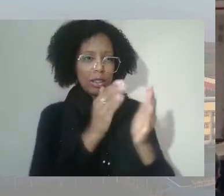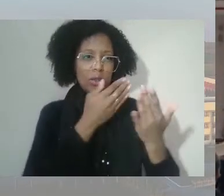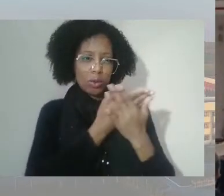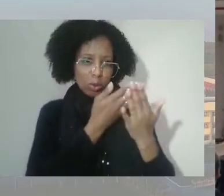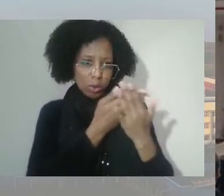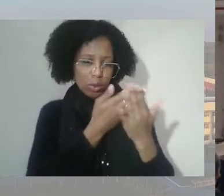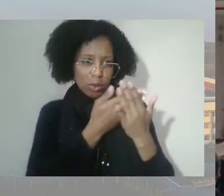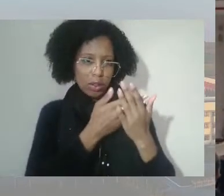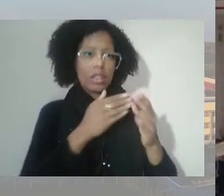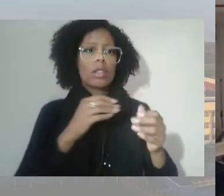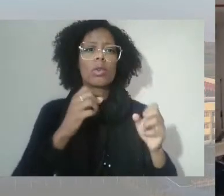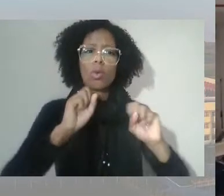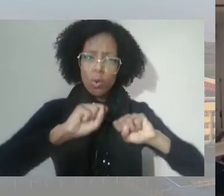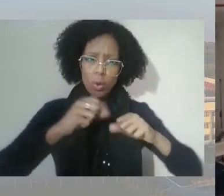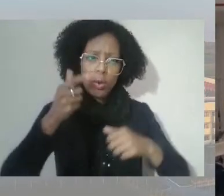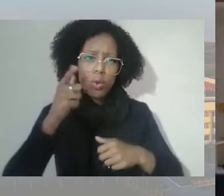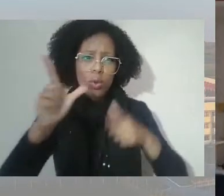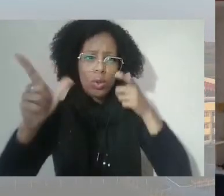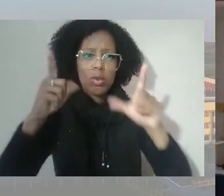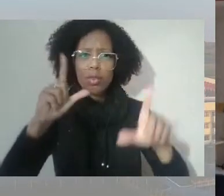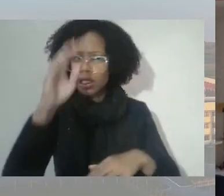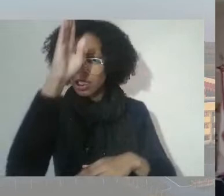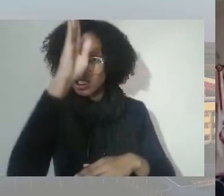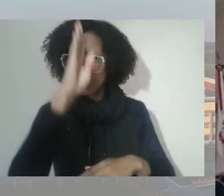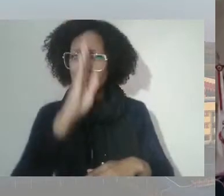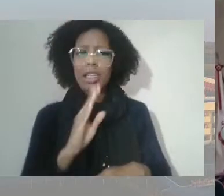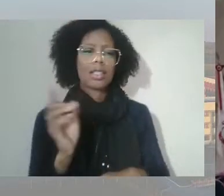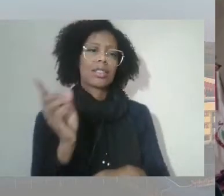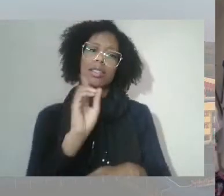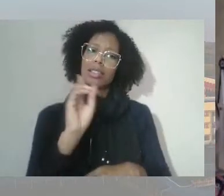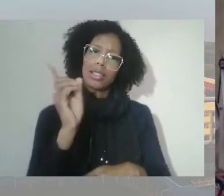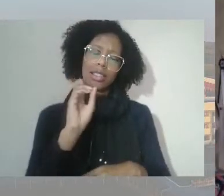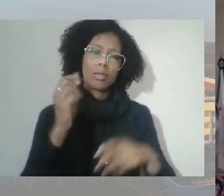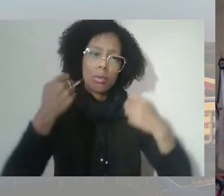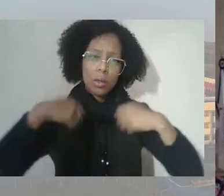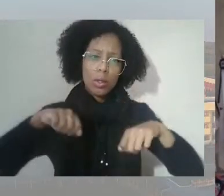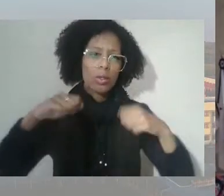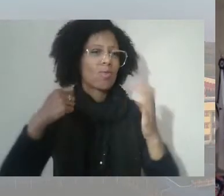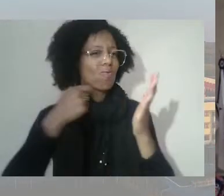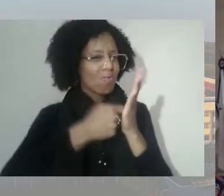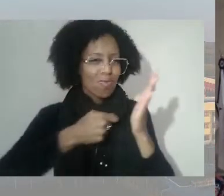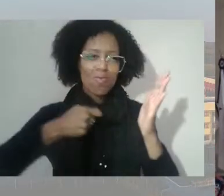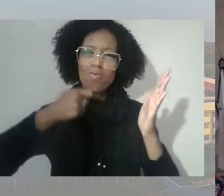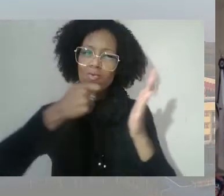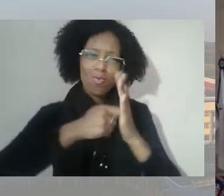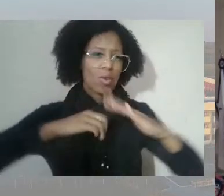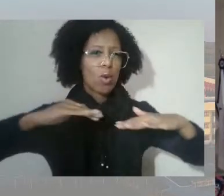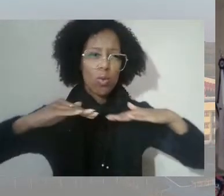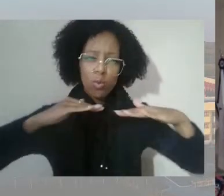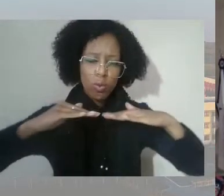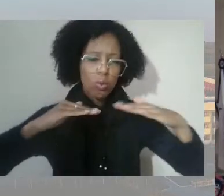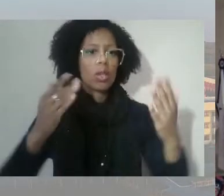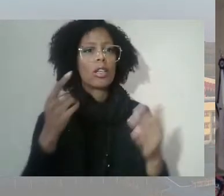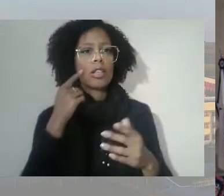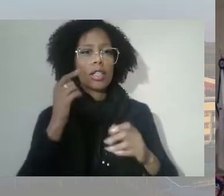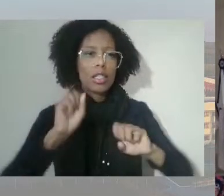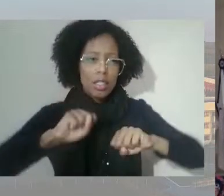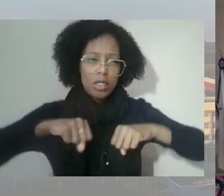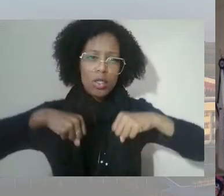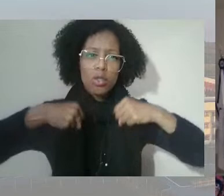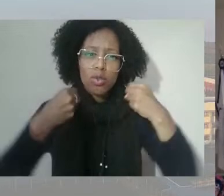universidade e fora dela, nada foi de graça. Tudo foi através da luta, da mobilização, paralisando, ocupando os